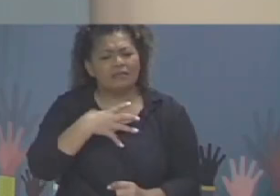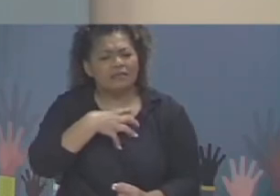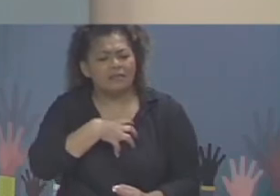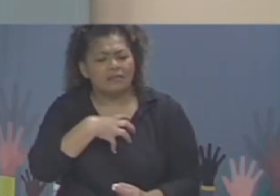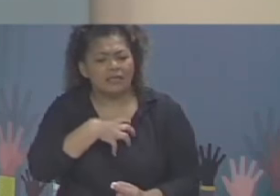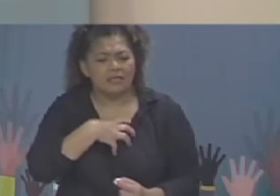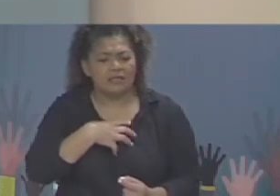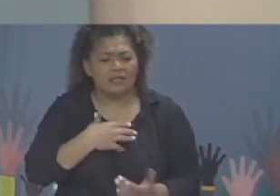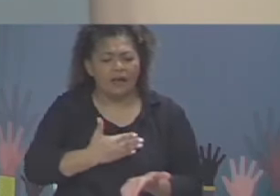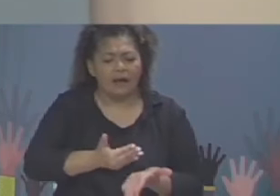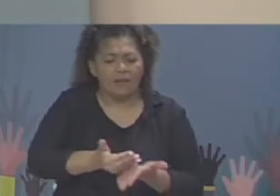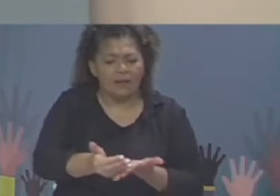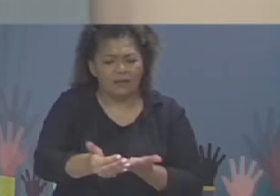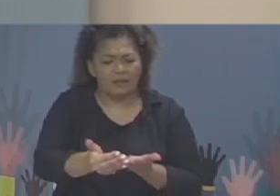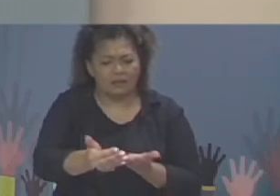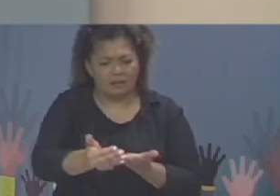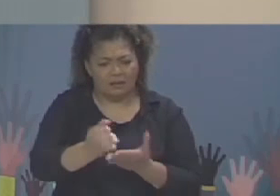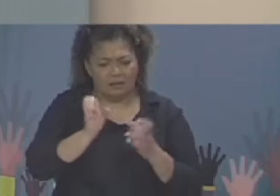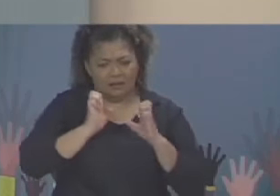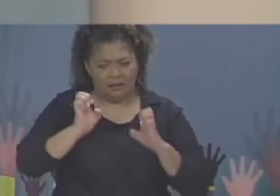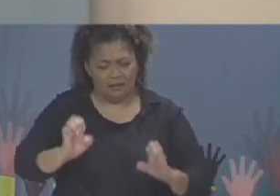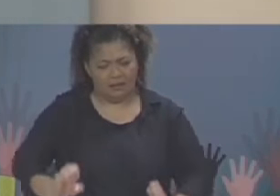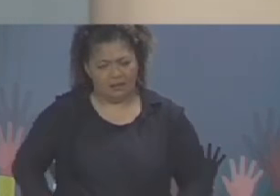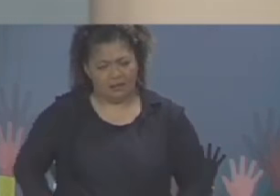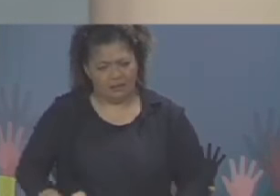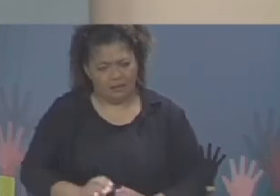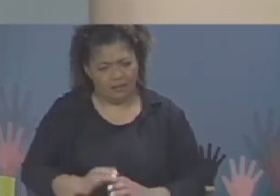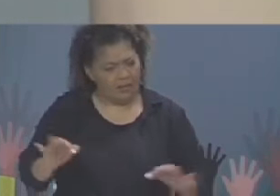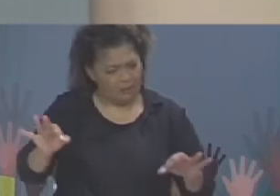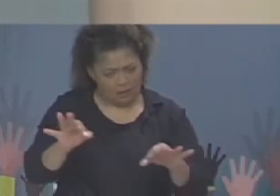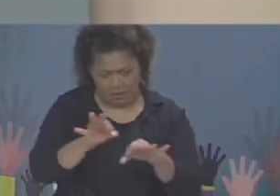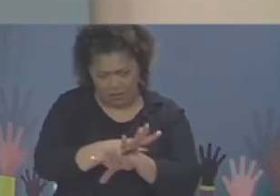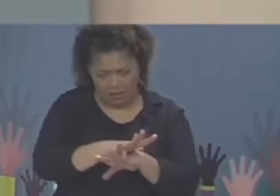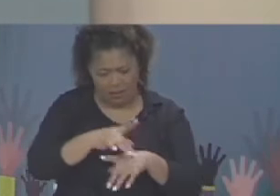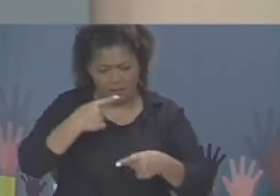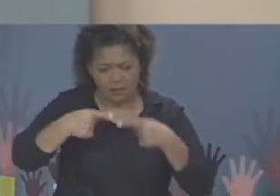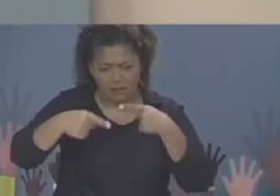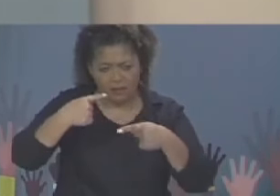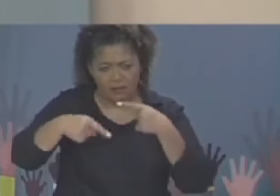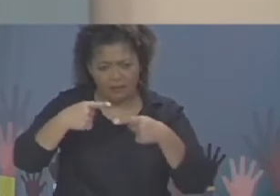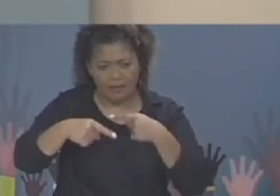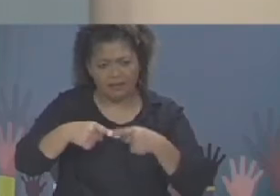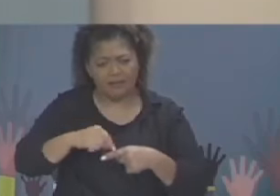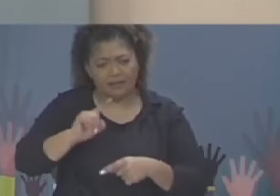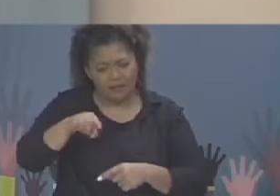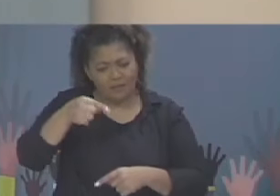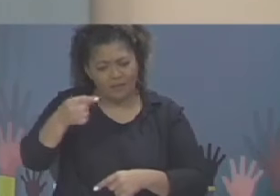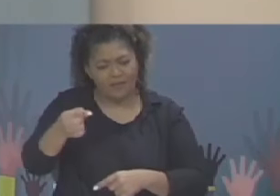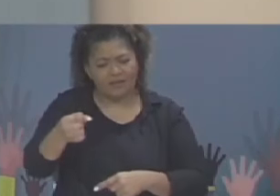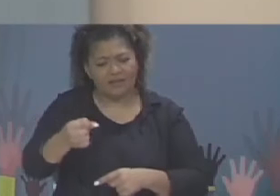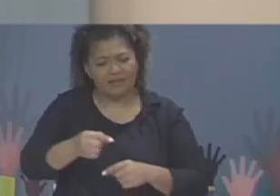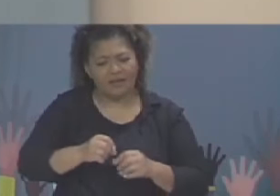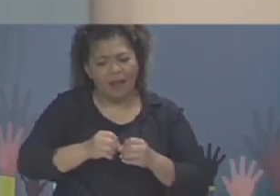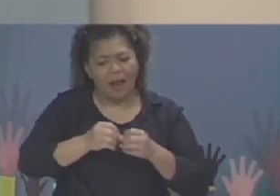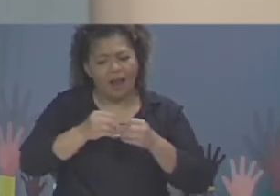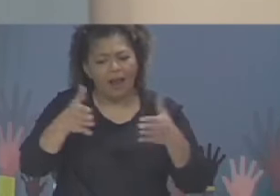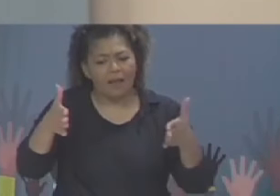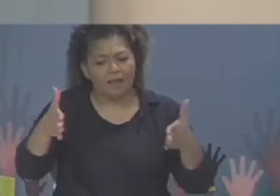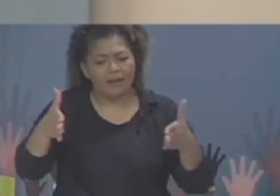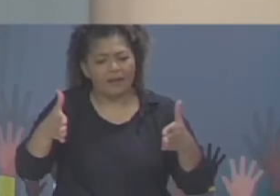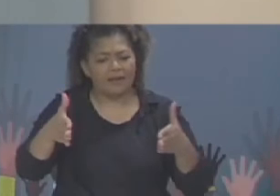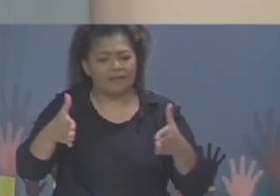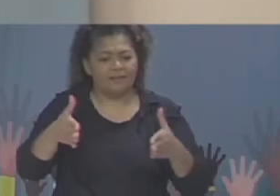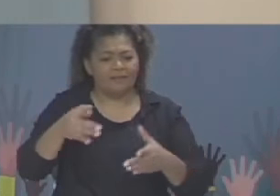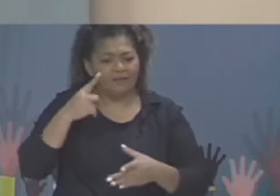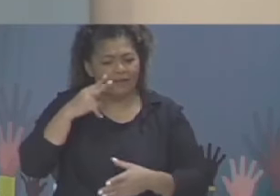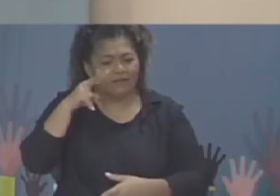sente a partir das teorias de emoções de Ekman. Ao fim desse debate, nós iremos liberar os resultados. O nome disso é gestão estratégica.